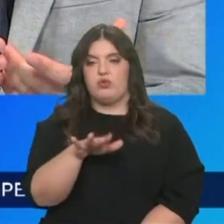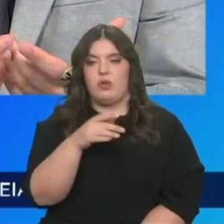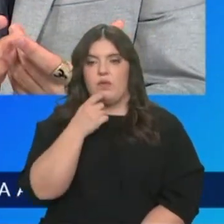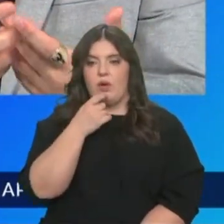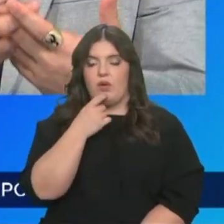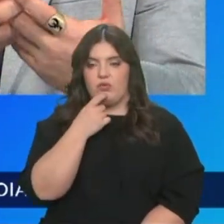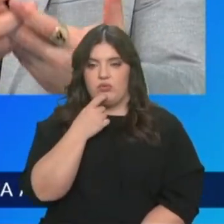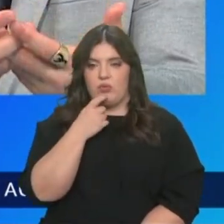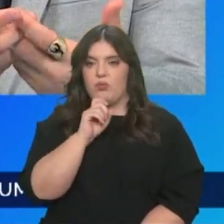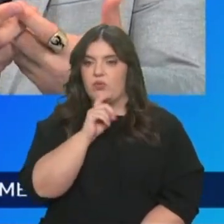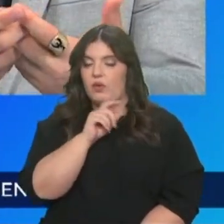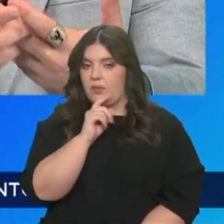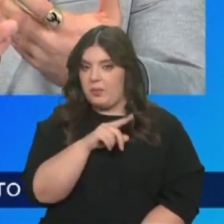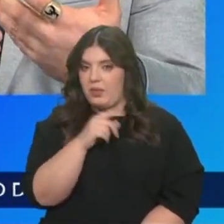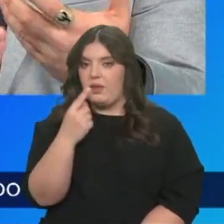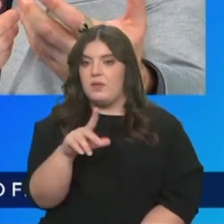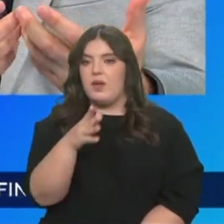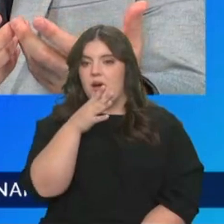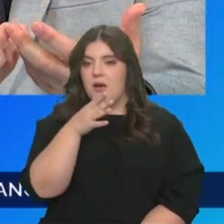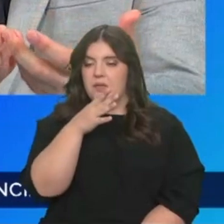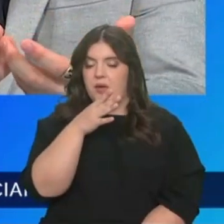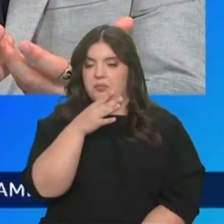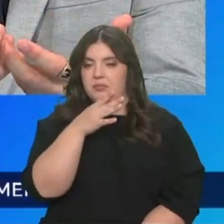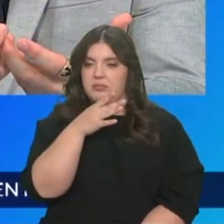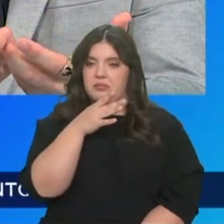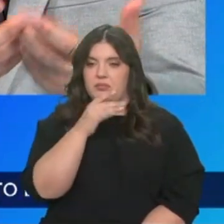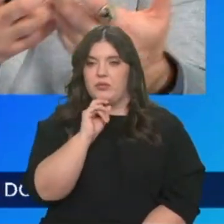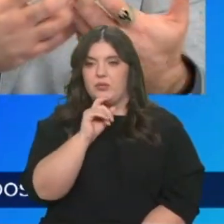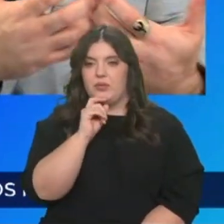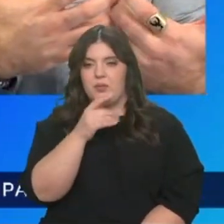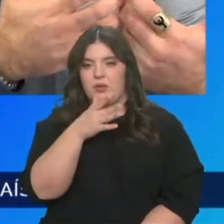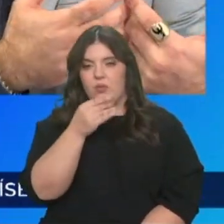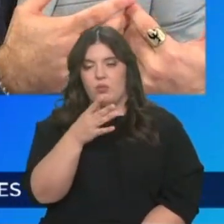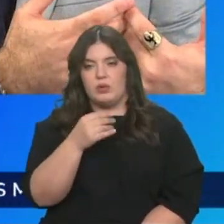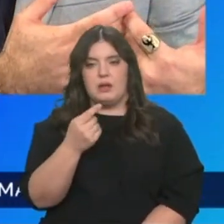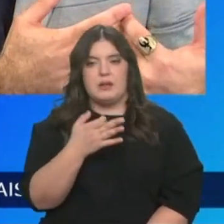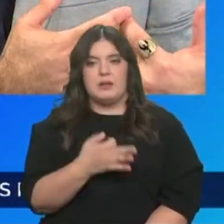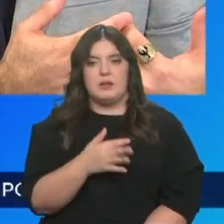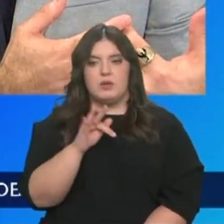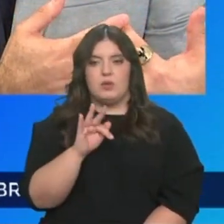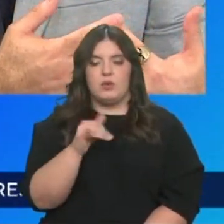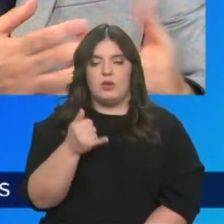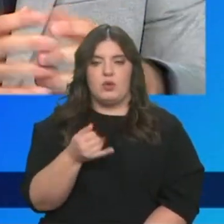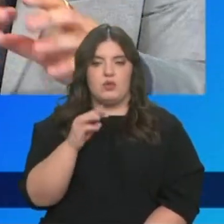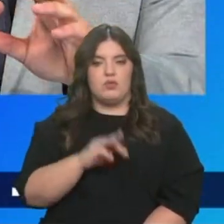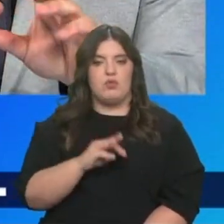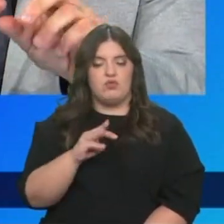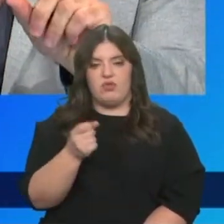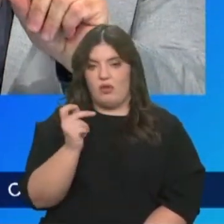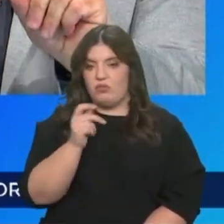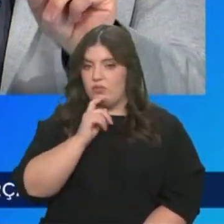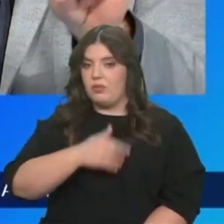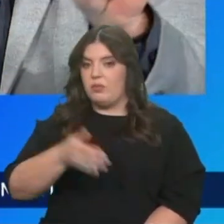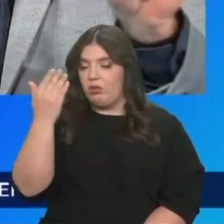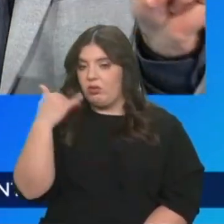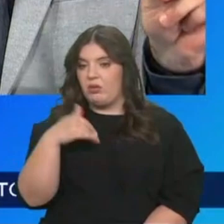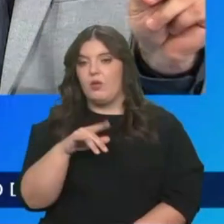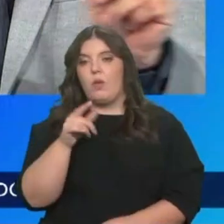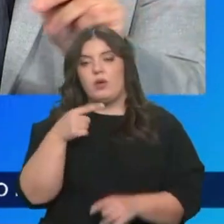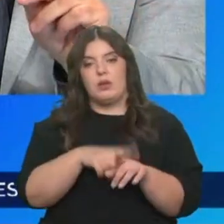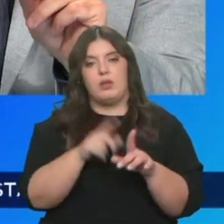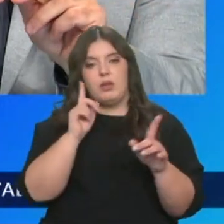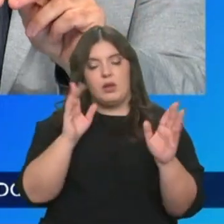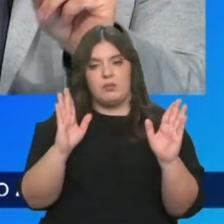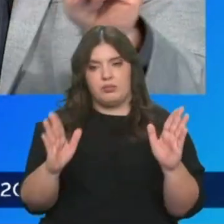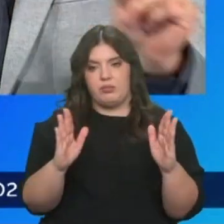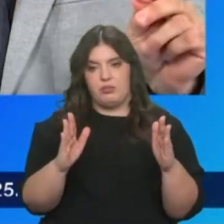rocha, provavelmente havia água, e se calhar até mesmo em abundância, há cerca de 742 milhões de anos. Quando olhamos para a cronologia de Marte,